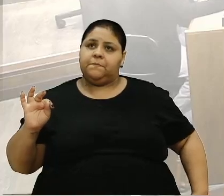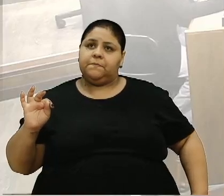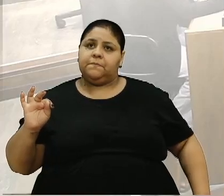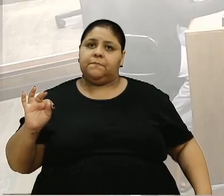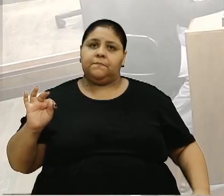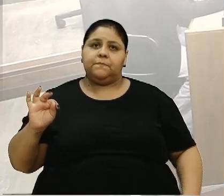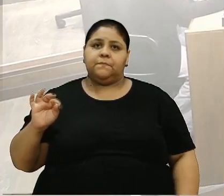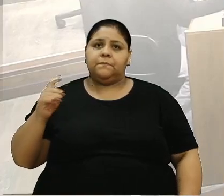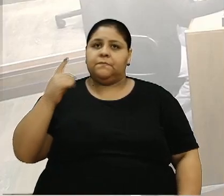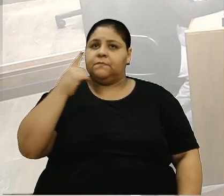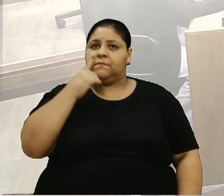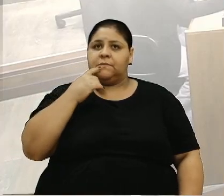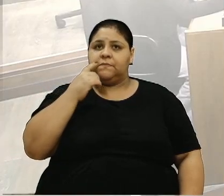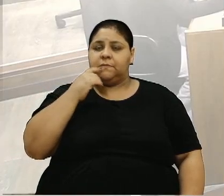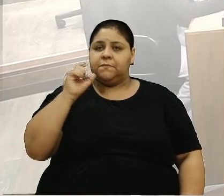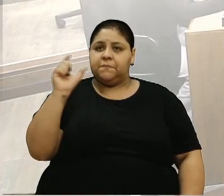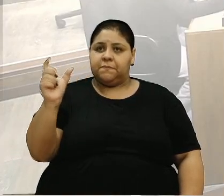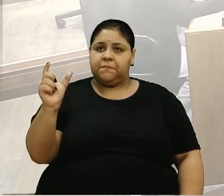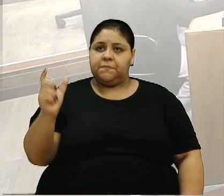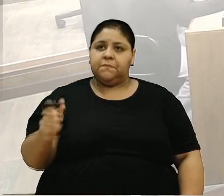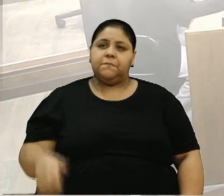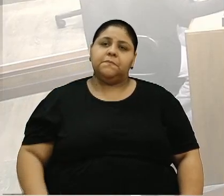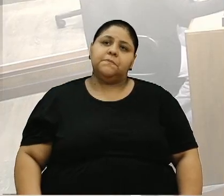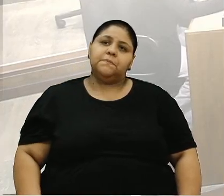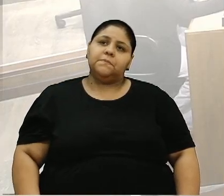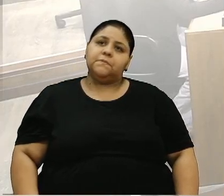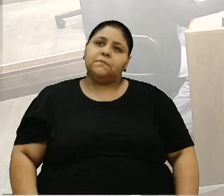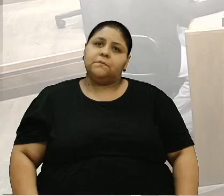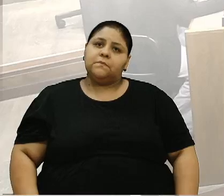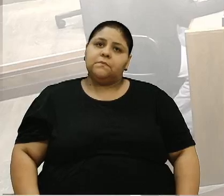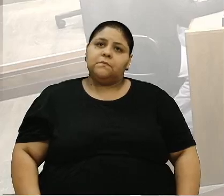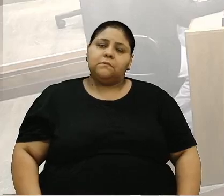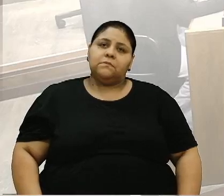Vereadora Rose Frigieri com a palavra.